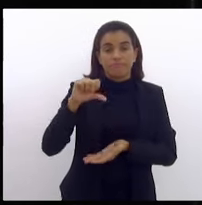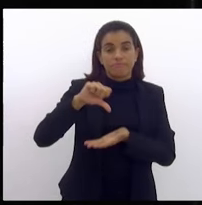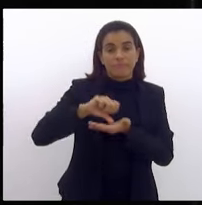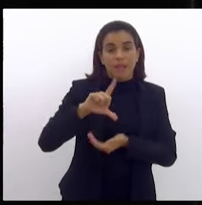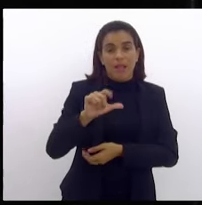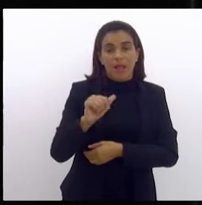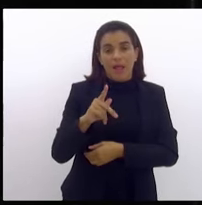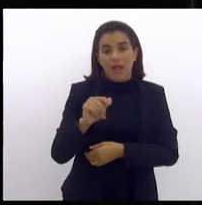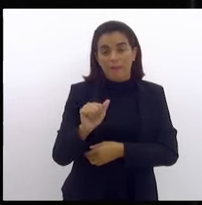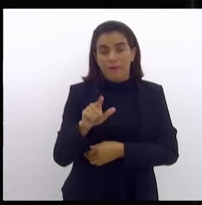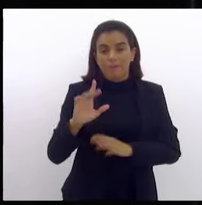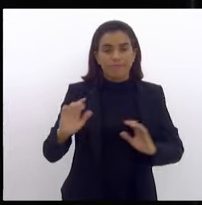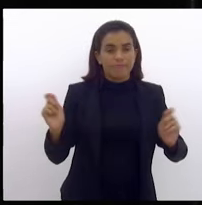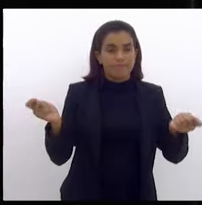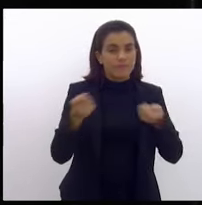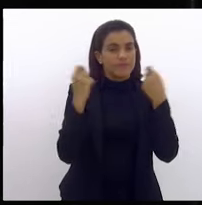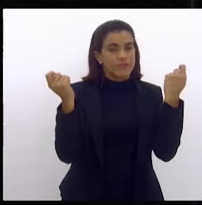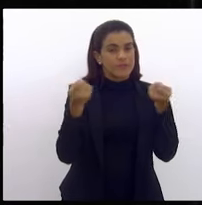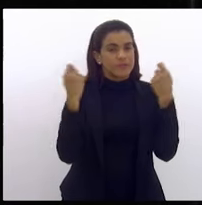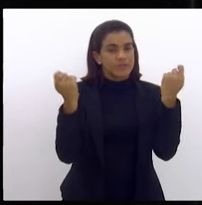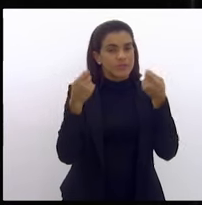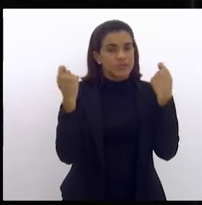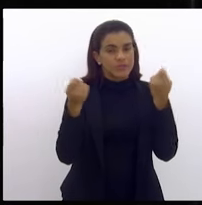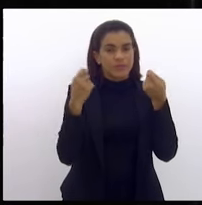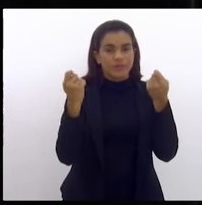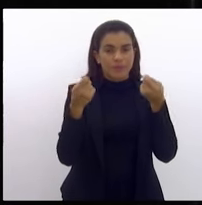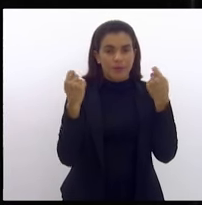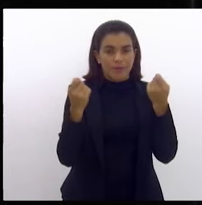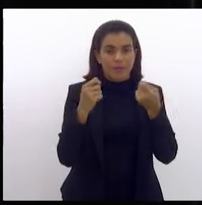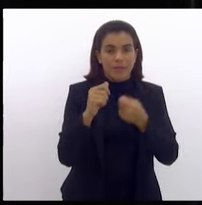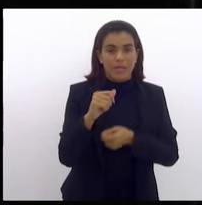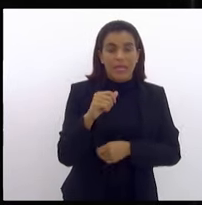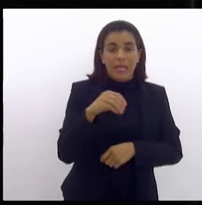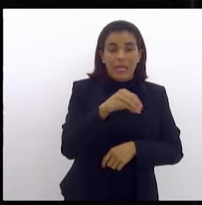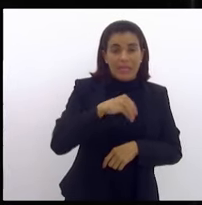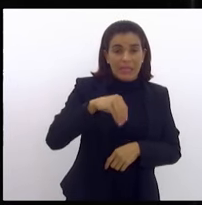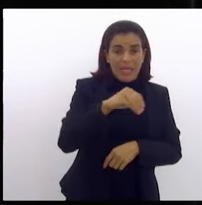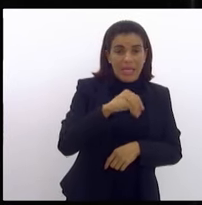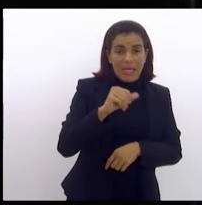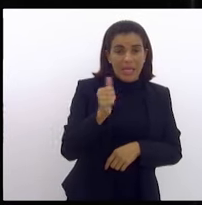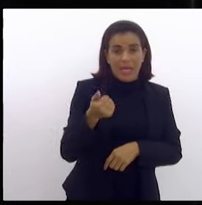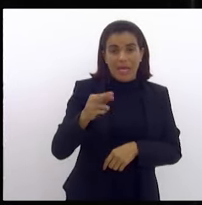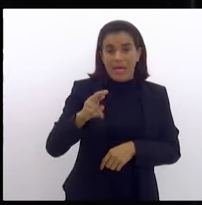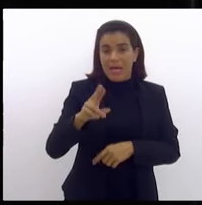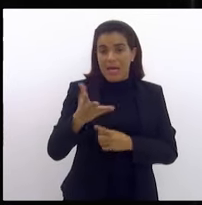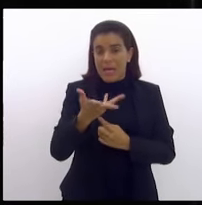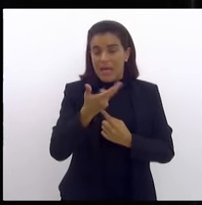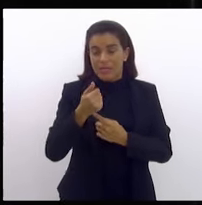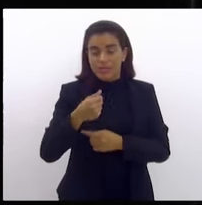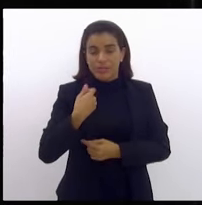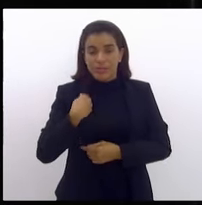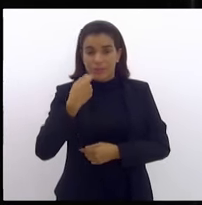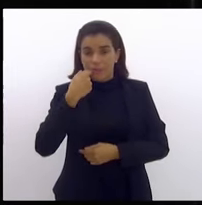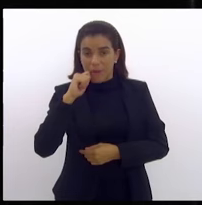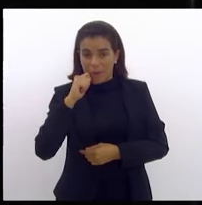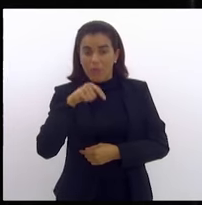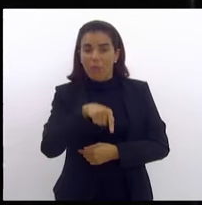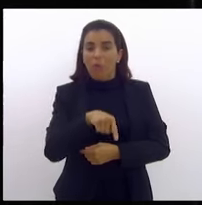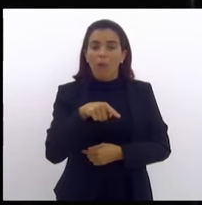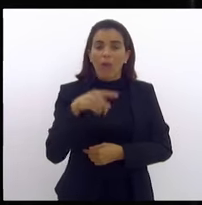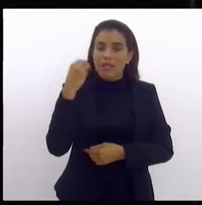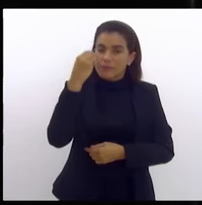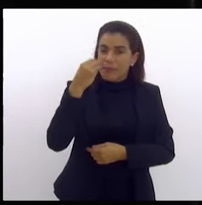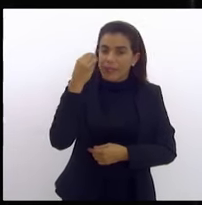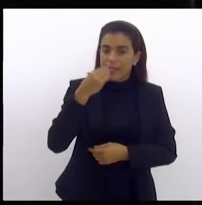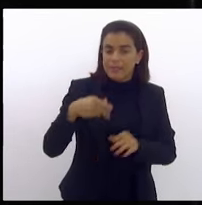belíssimo festival por terra, arte e pão. Esse festival é fruto de uma experiência